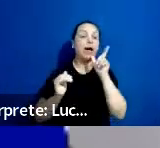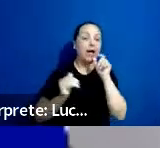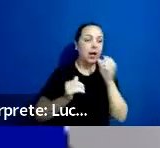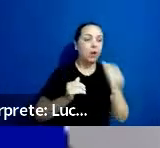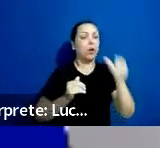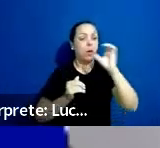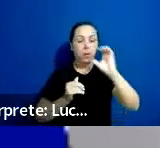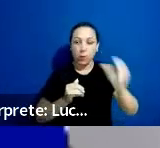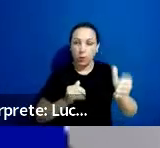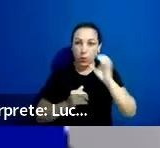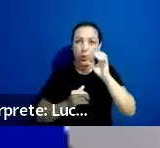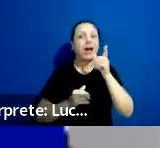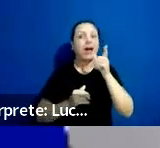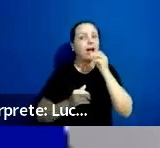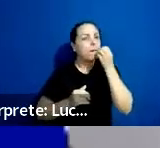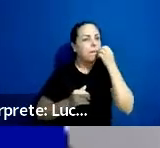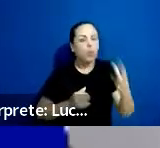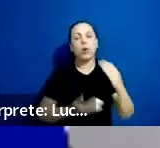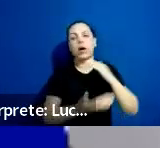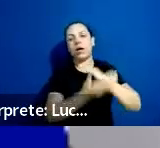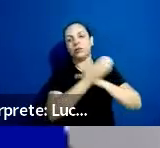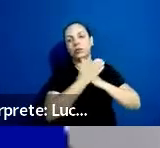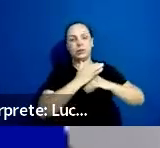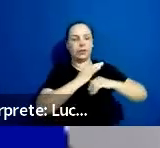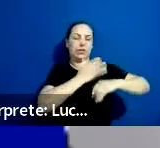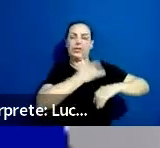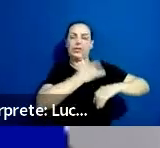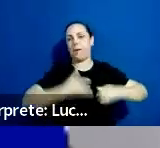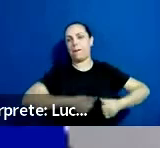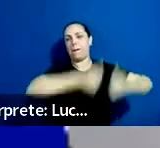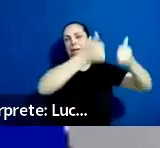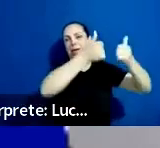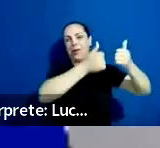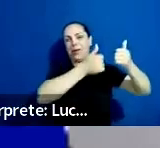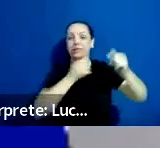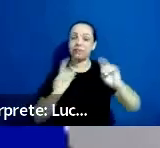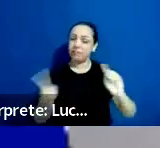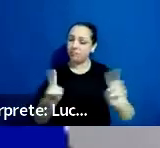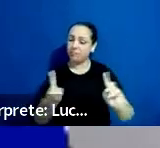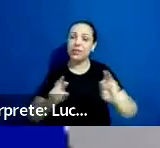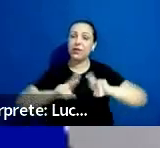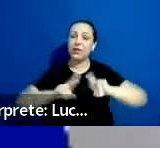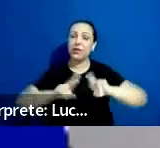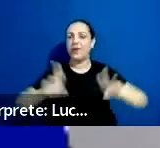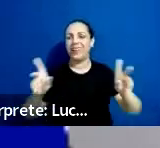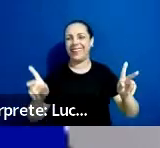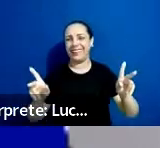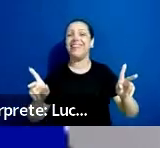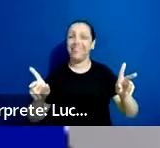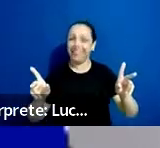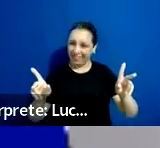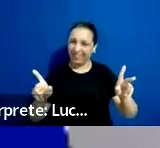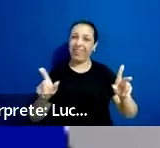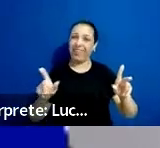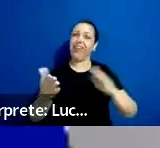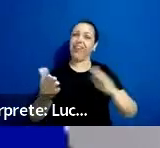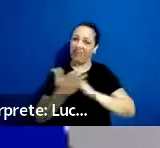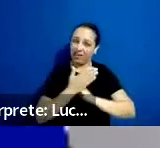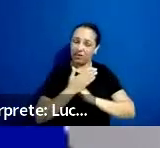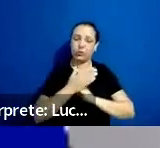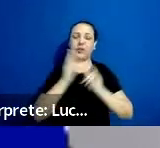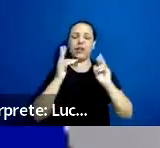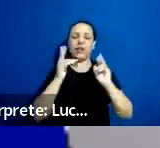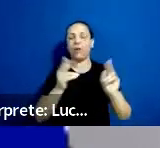água ionizada hidrata, alcaliniza, antioxida e desintoxica, e que a água pode ser usada